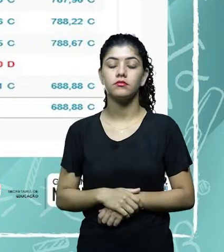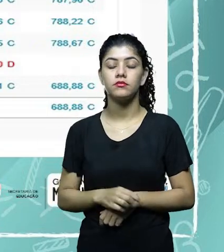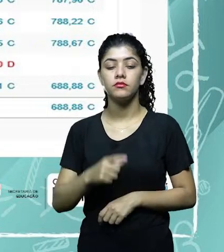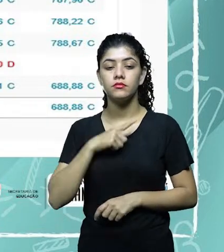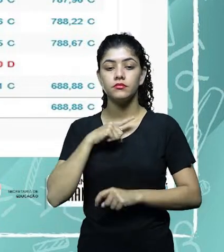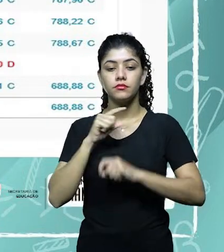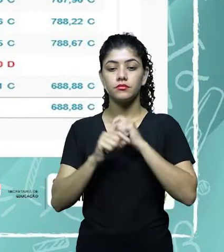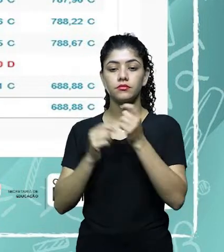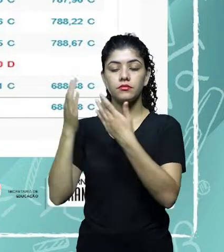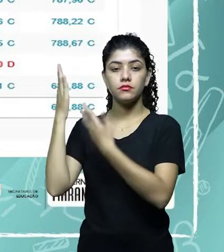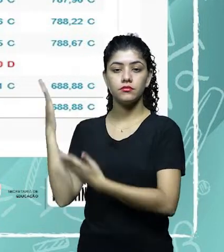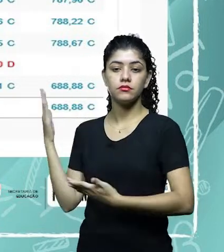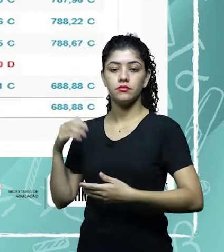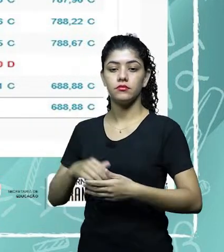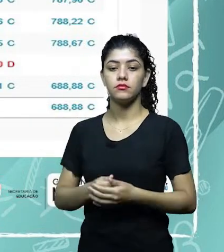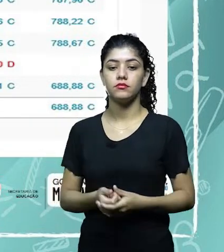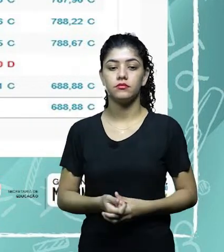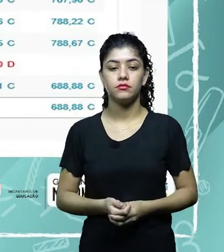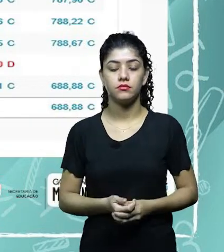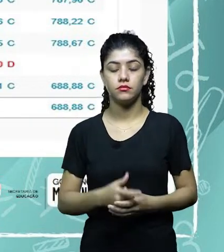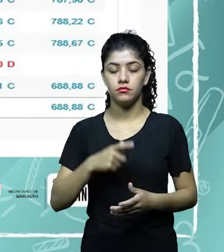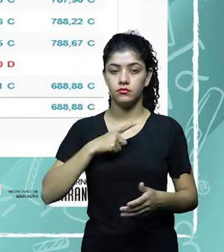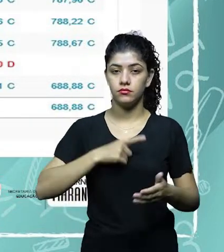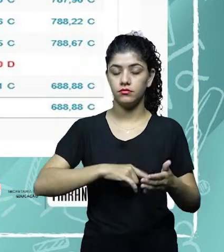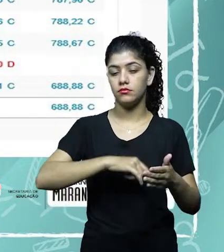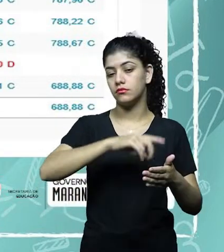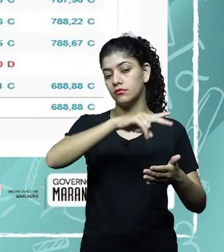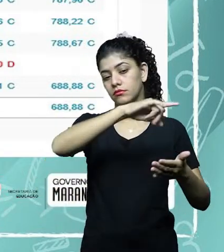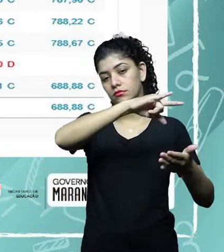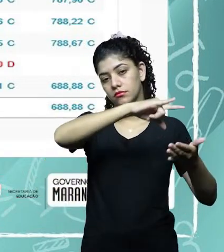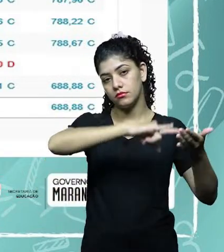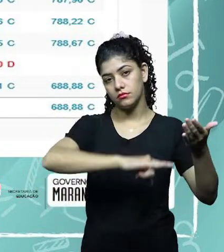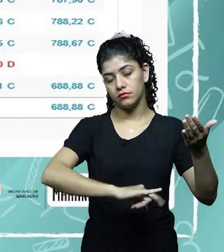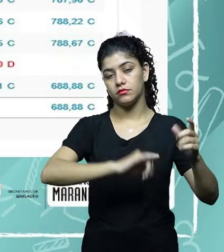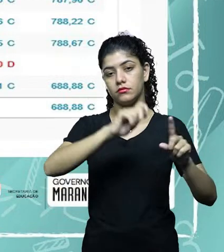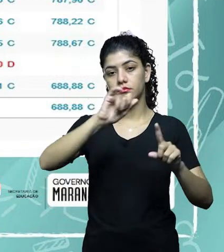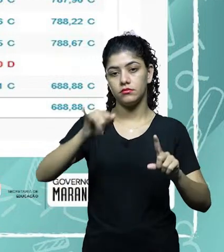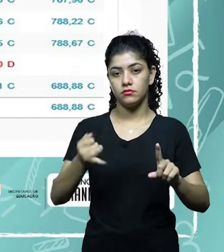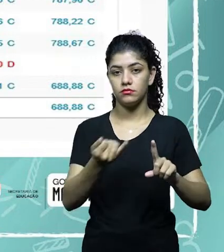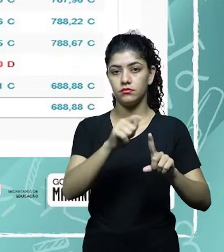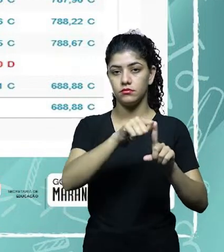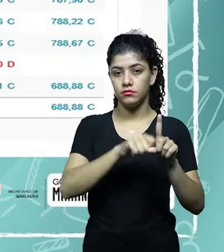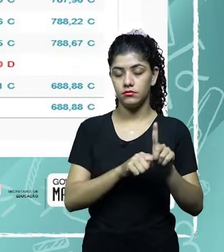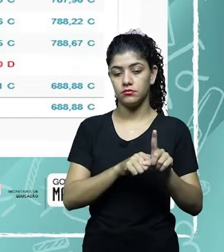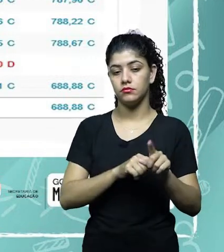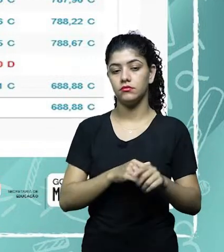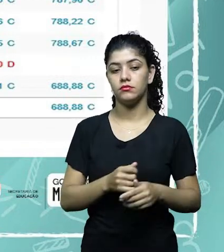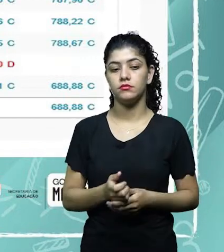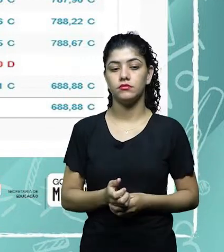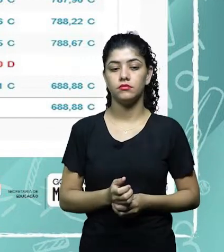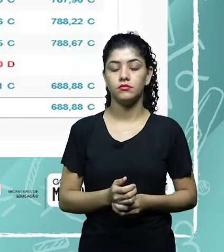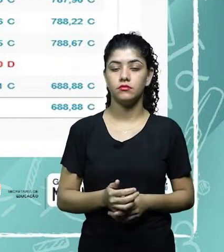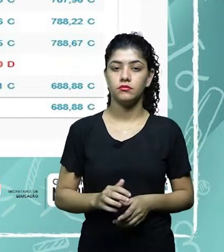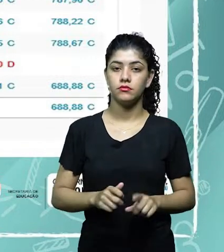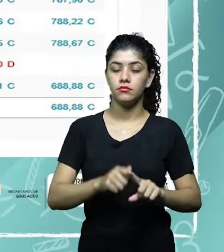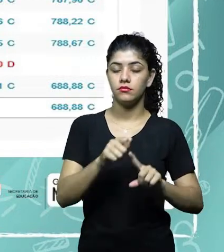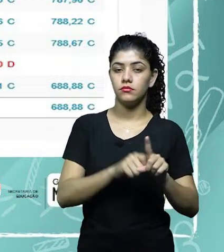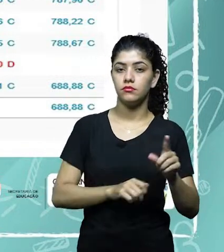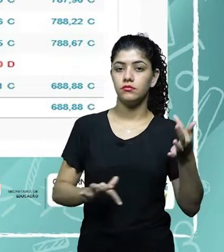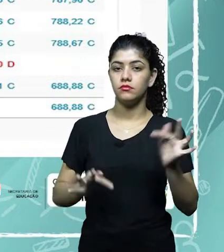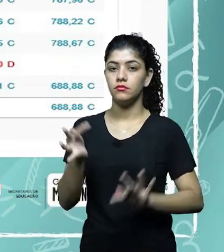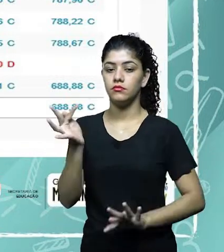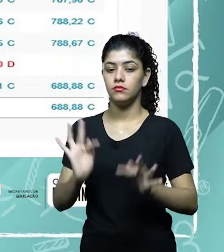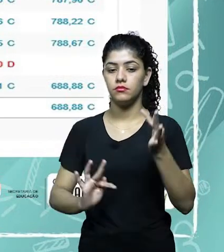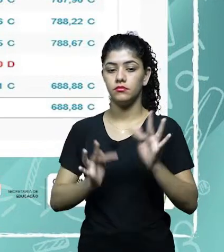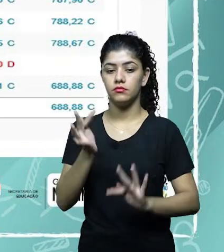temos, se a gente clicar nessa aba, a gente vai ter todo o extrato de janeiro. Se clicarmos em